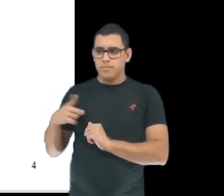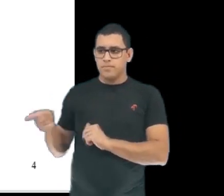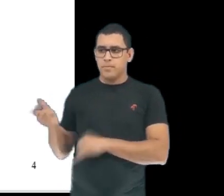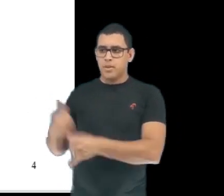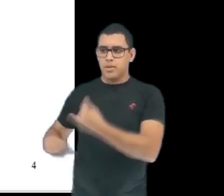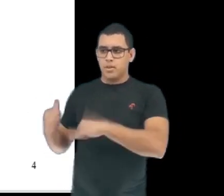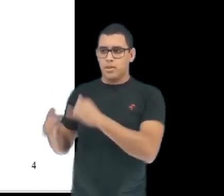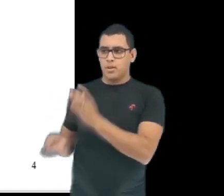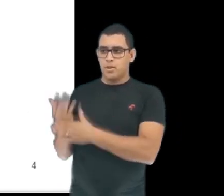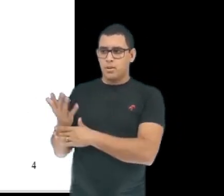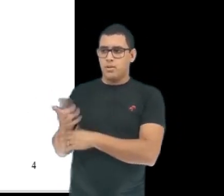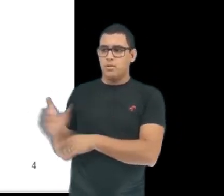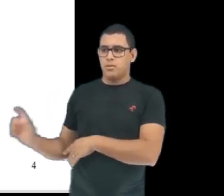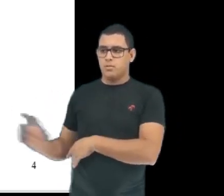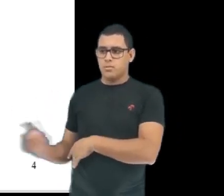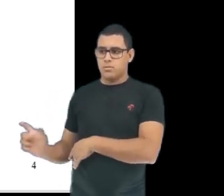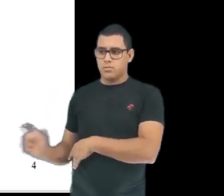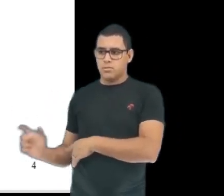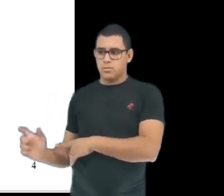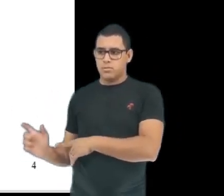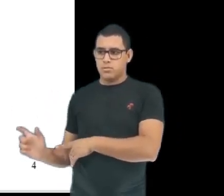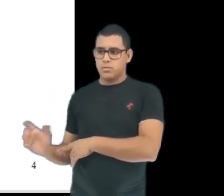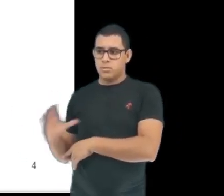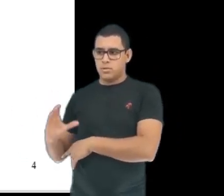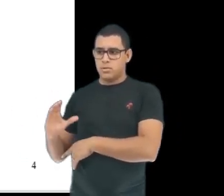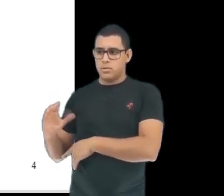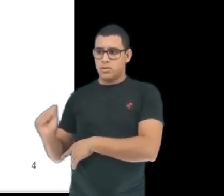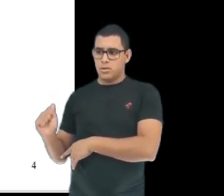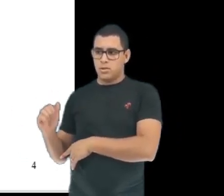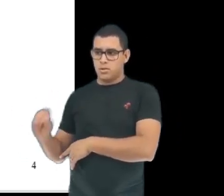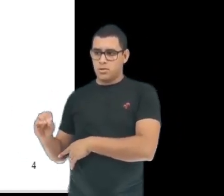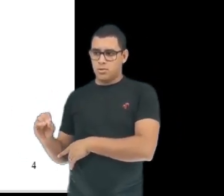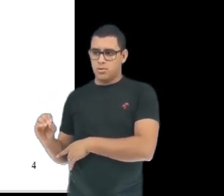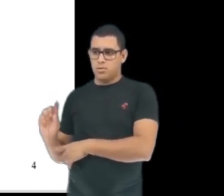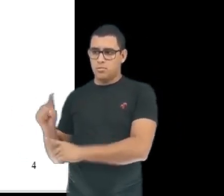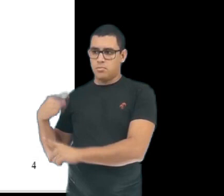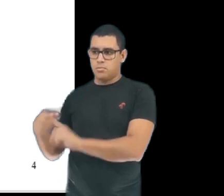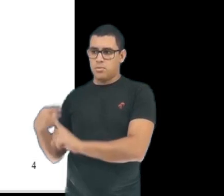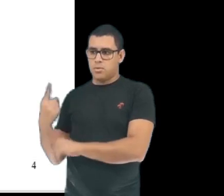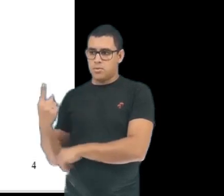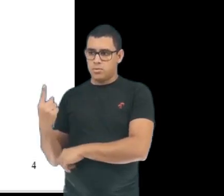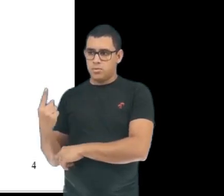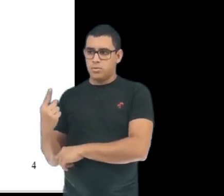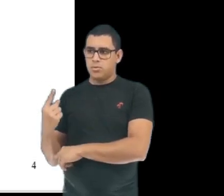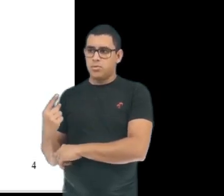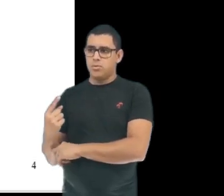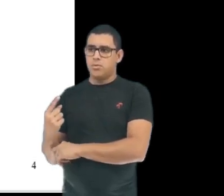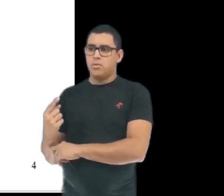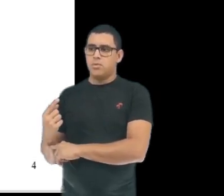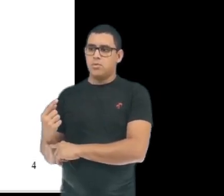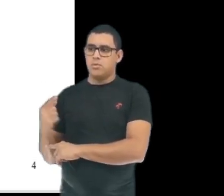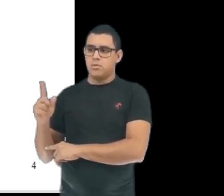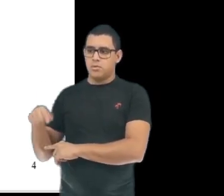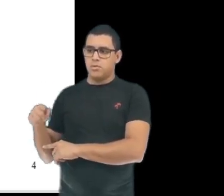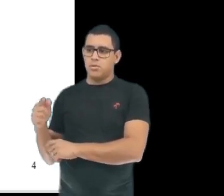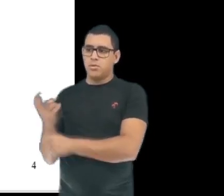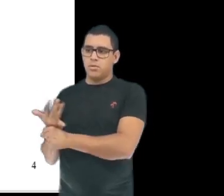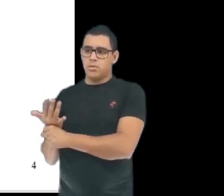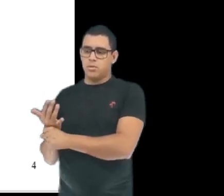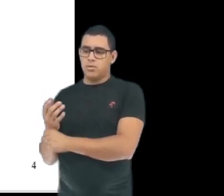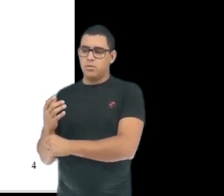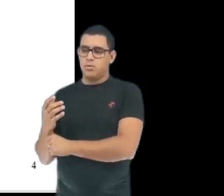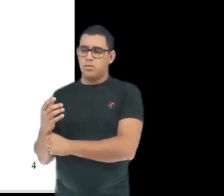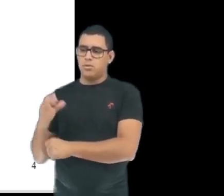e produziu em sua reação química o monóxido de cálcio, CaO, né? Mais 1 mol